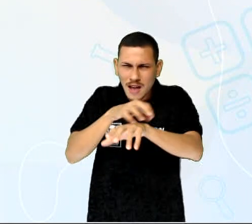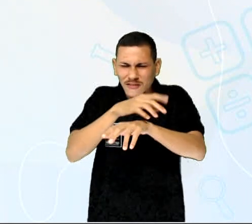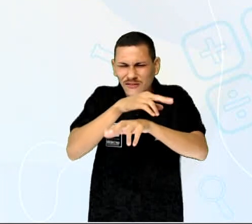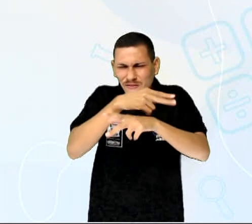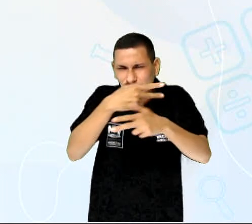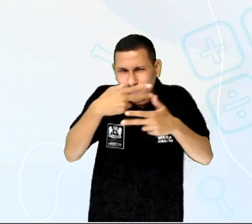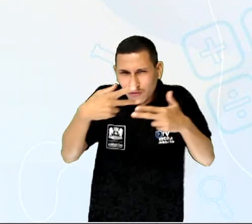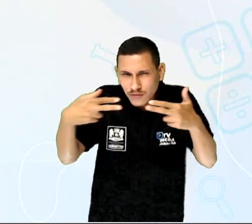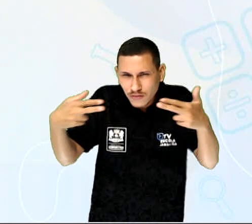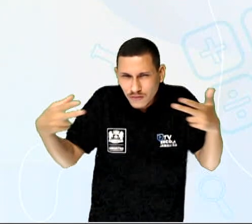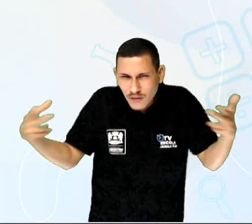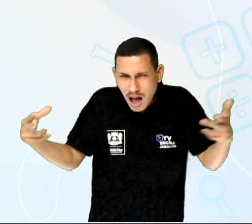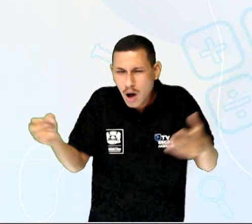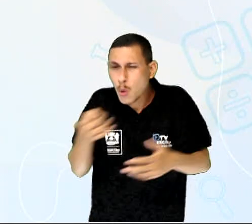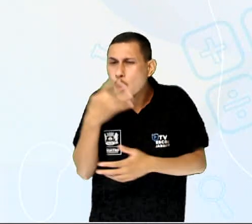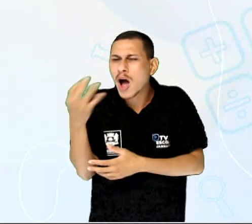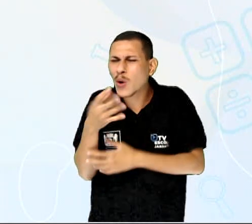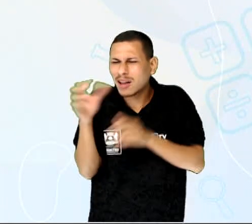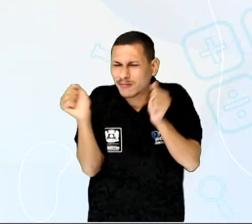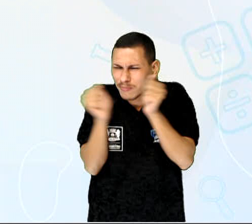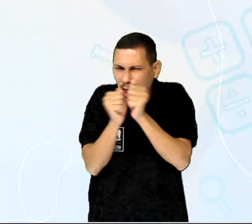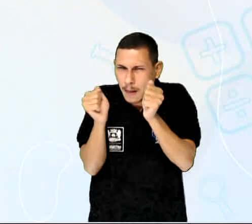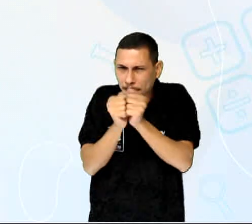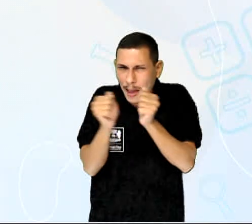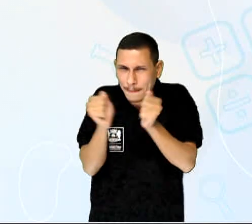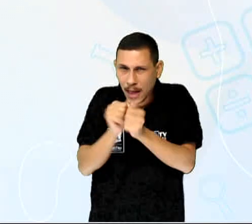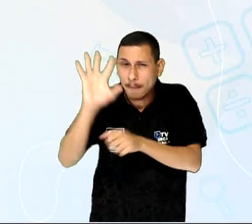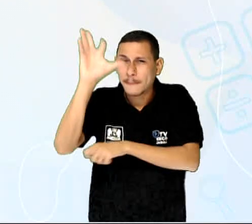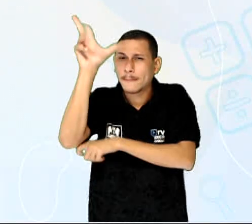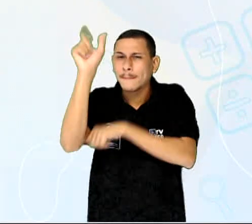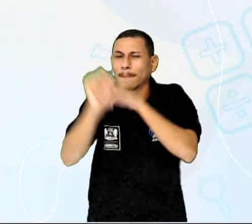transportes traz para o nosso meio ambiente?